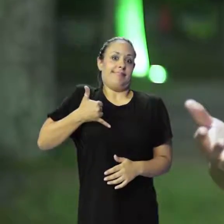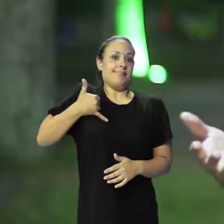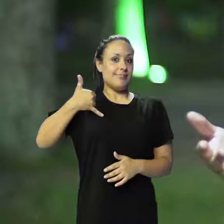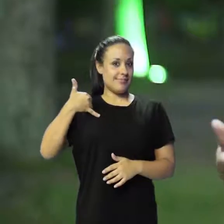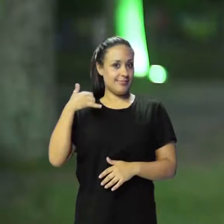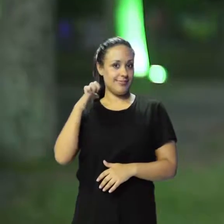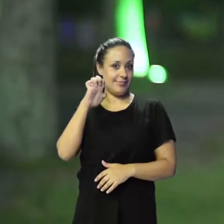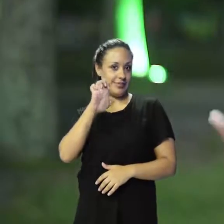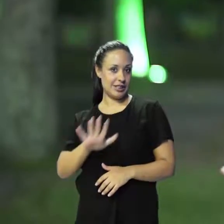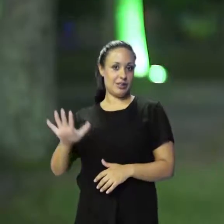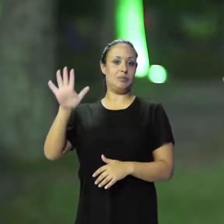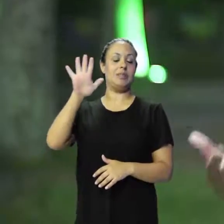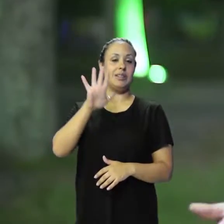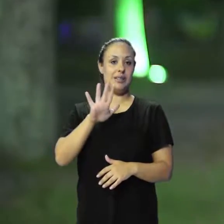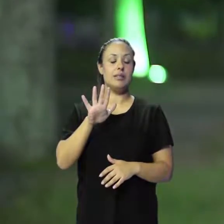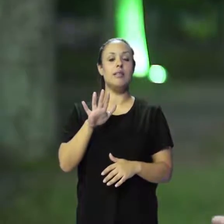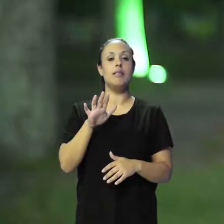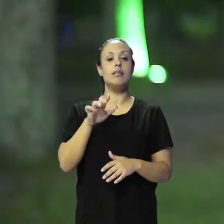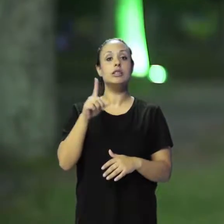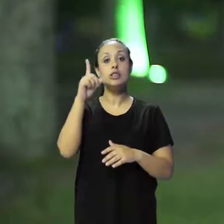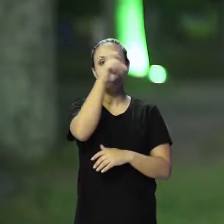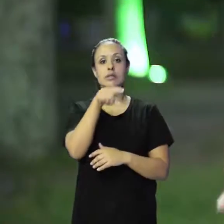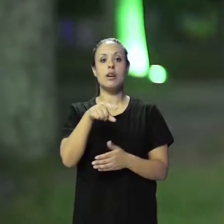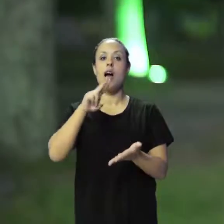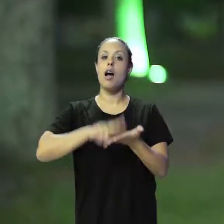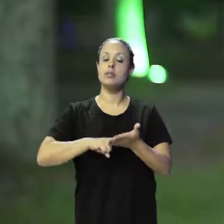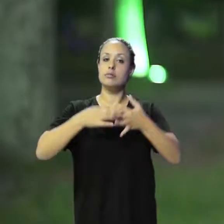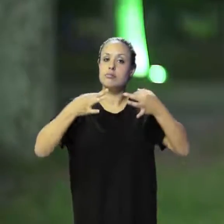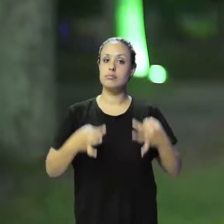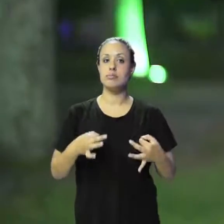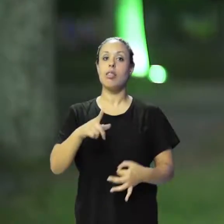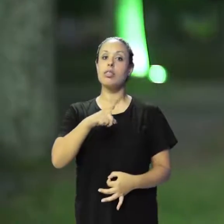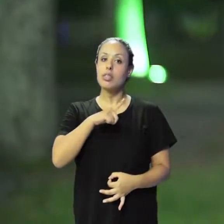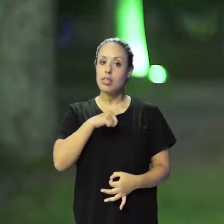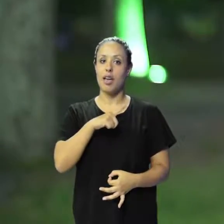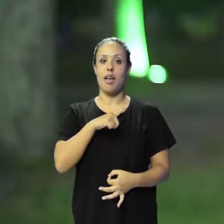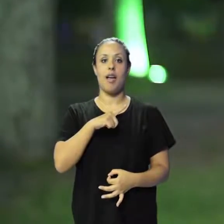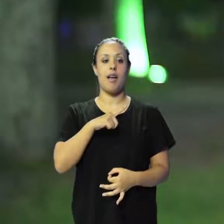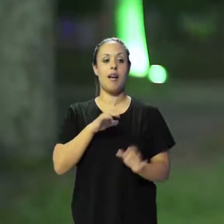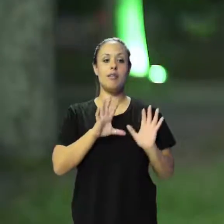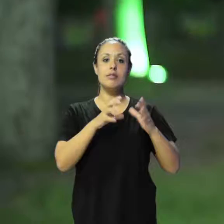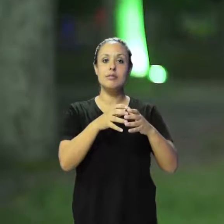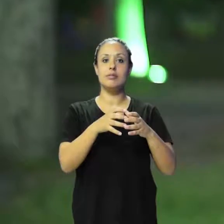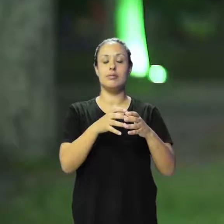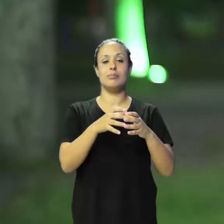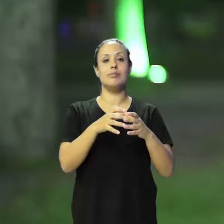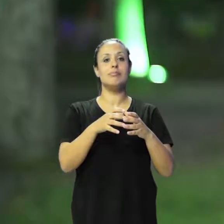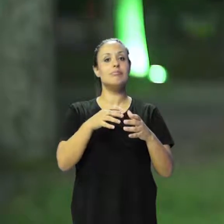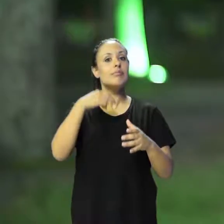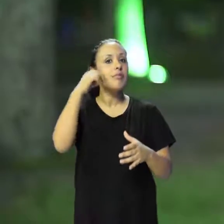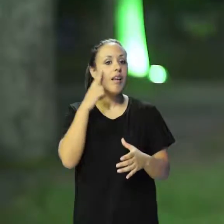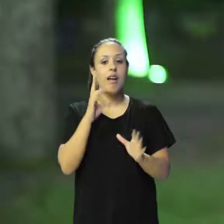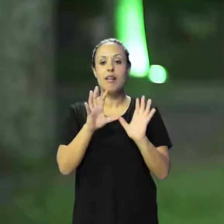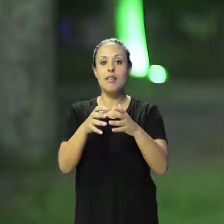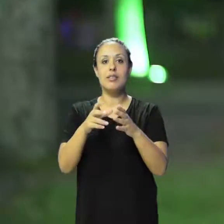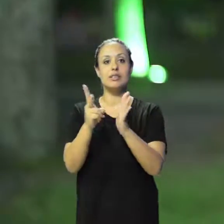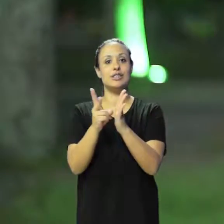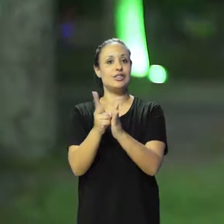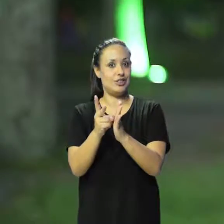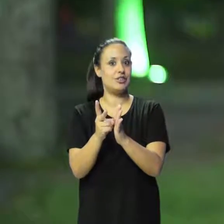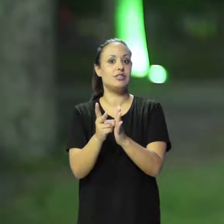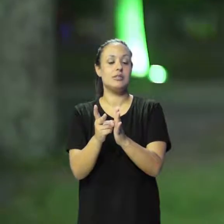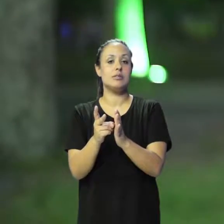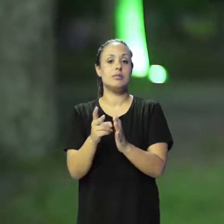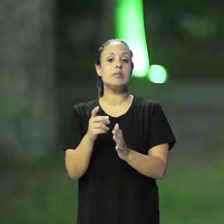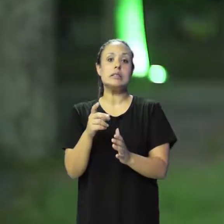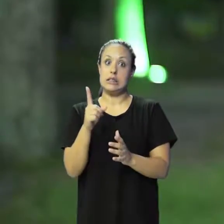semi-europeia, admitir a presença dos povos indígenas, assim como os povos quilombolas, a população negra.